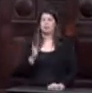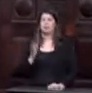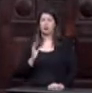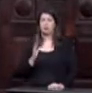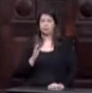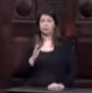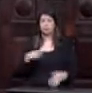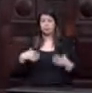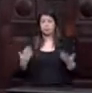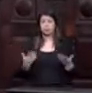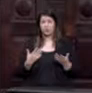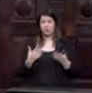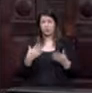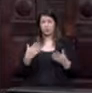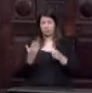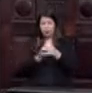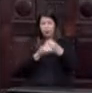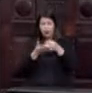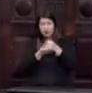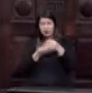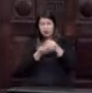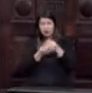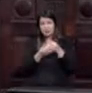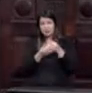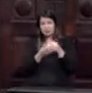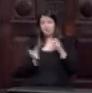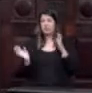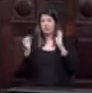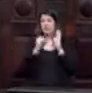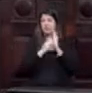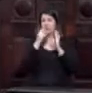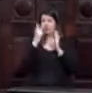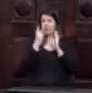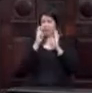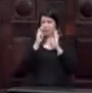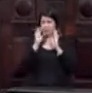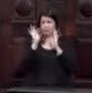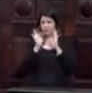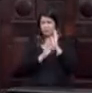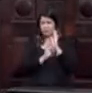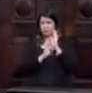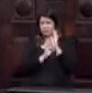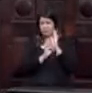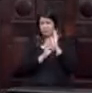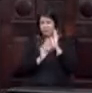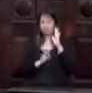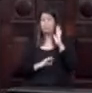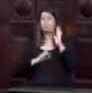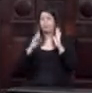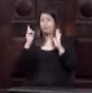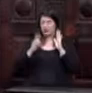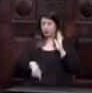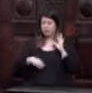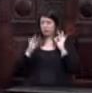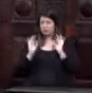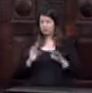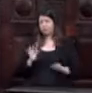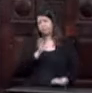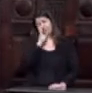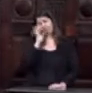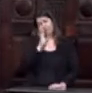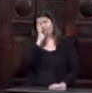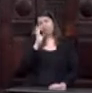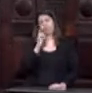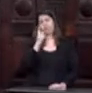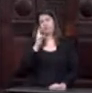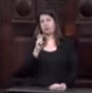pegam como a base do teto, colocam 15%, que é praticamente, presidente, a inflação de